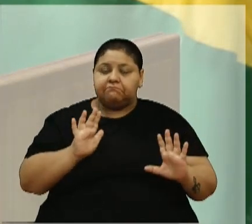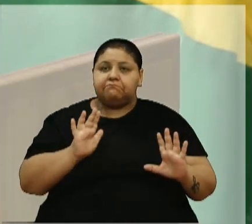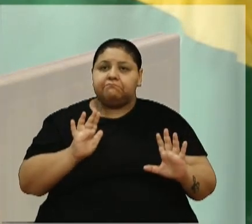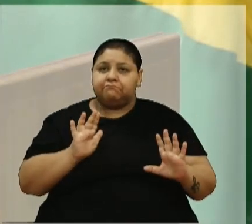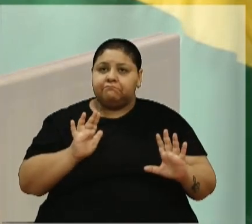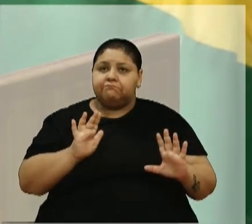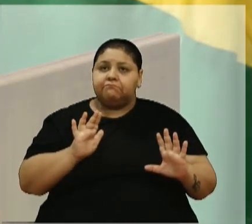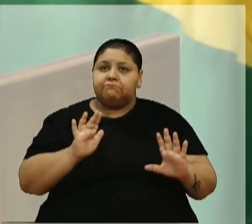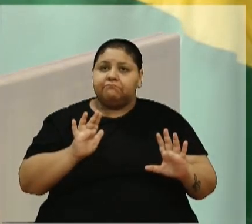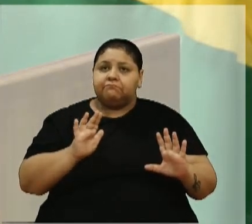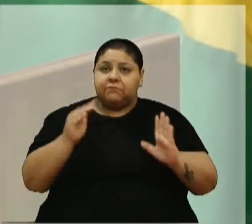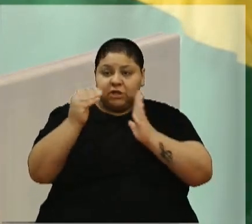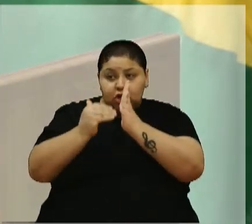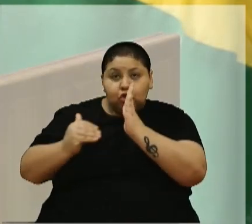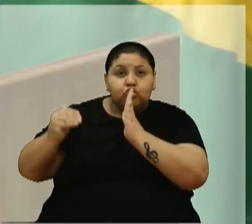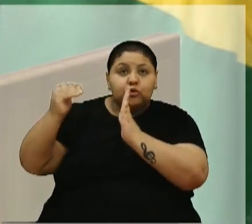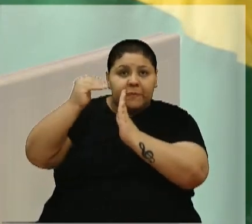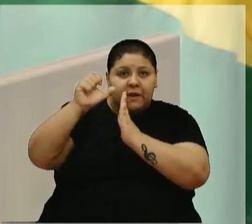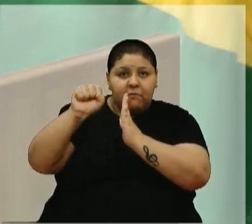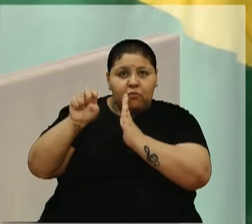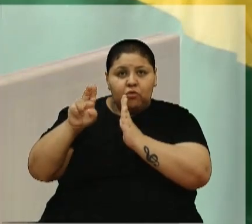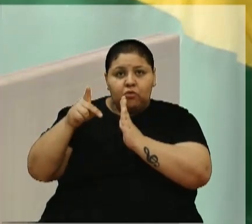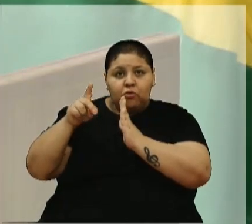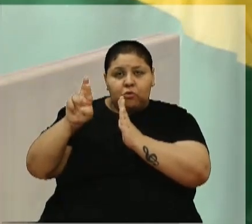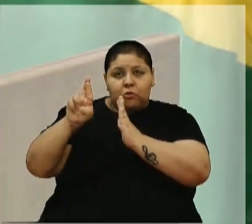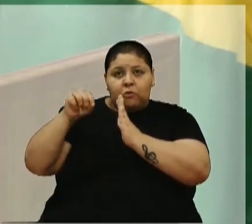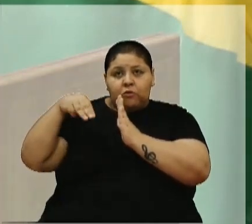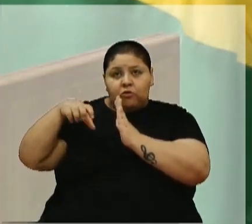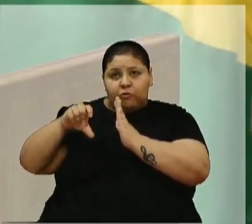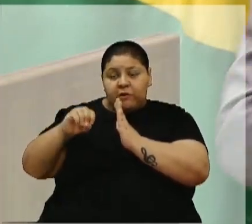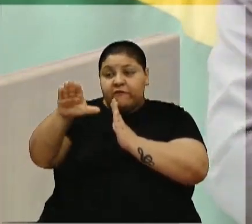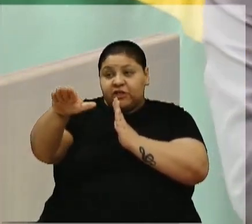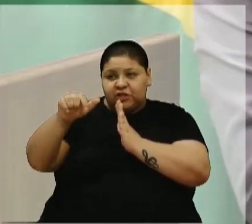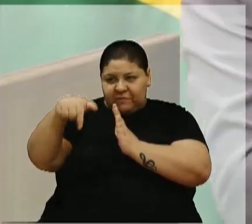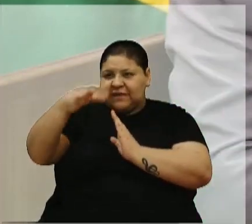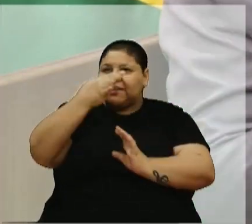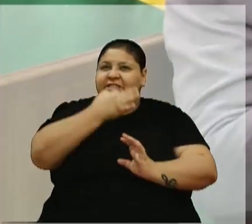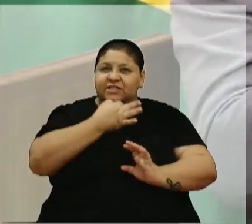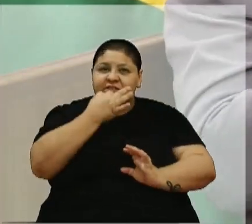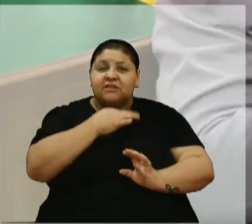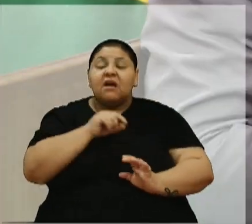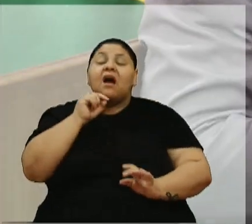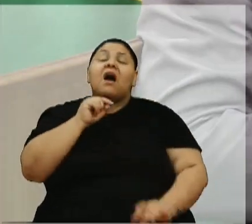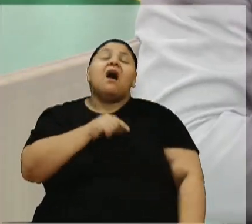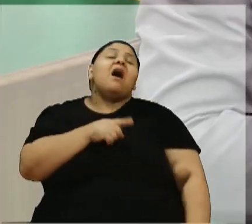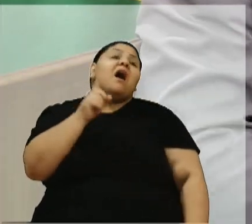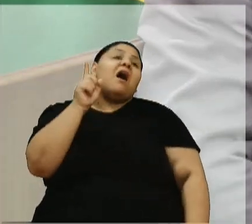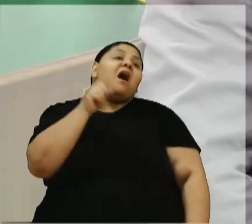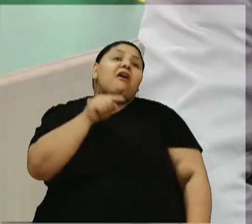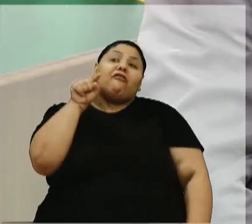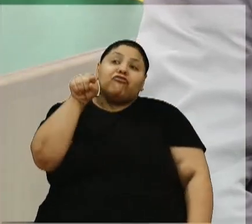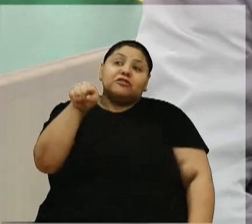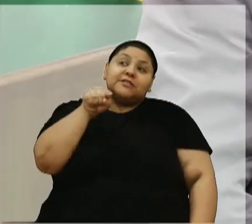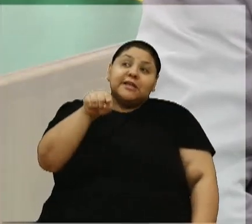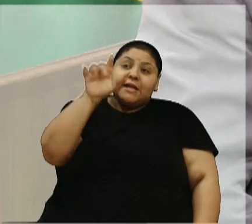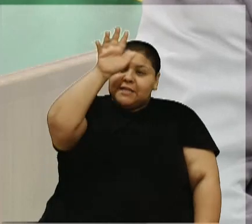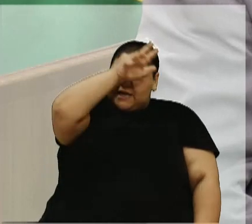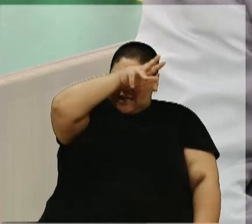que logo o Supremo vai chamar o município e vai dizer assim, vocês são daquele município que a Câmara fez